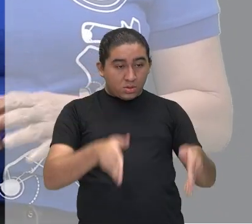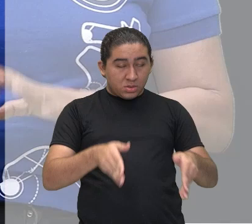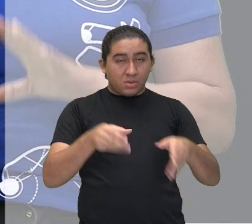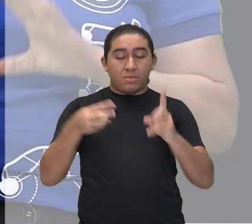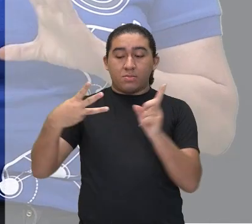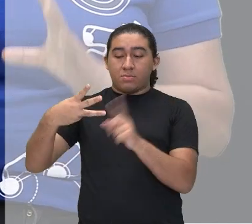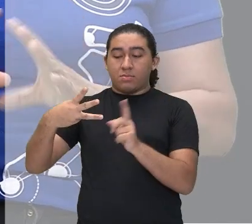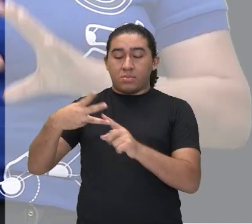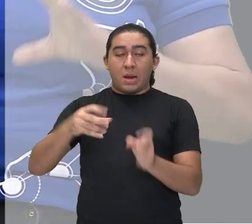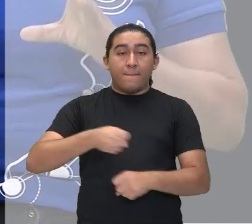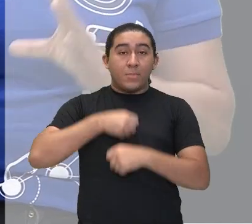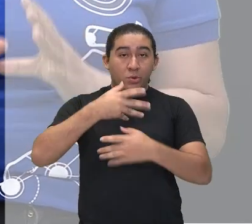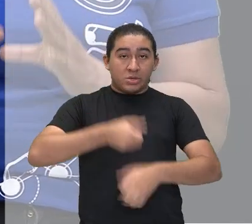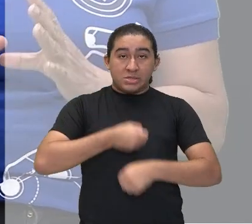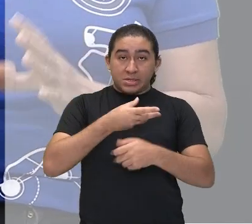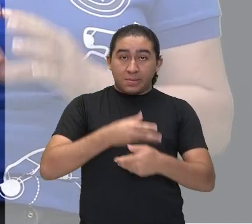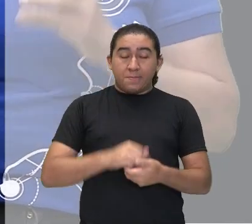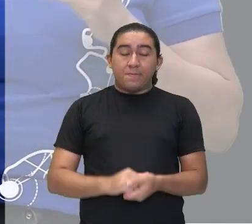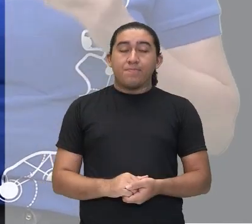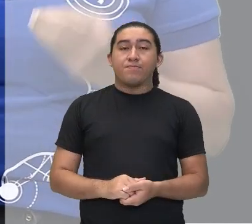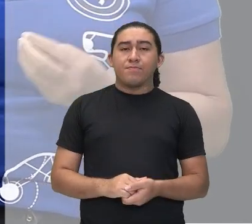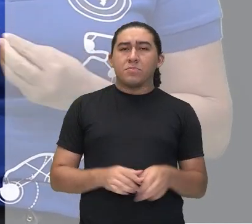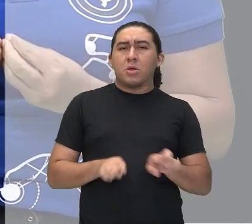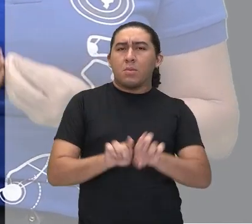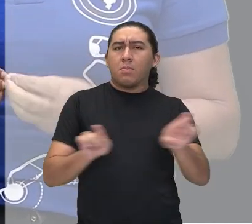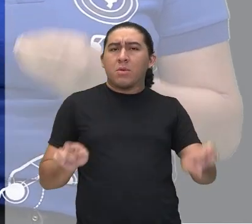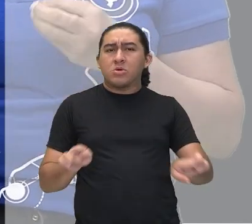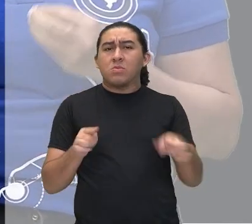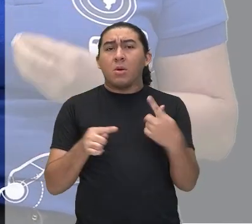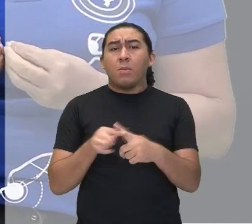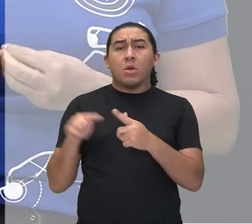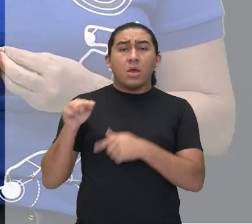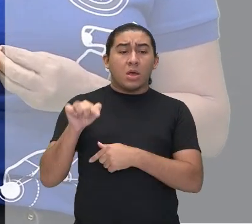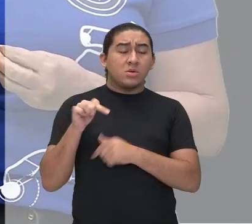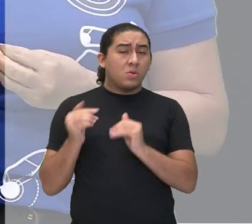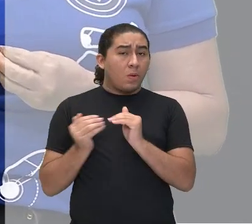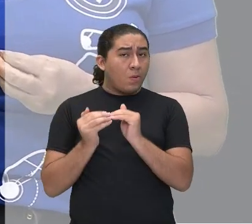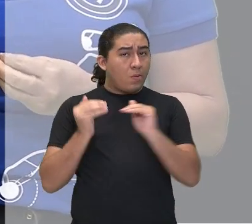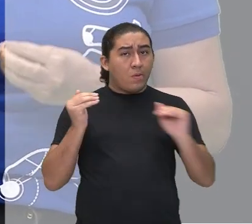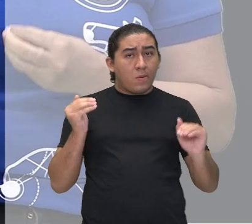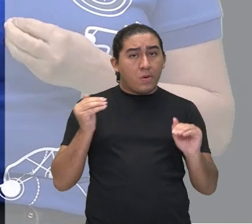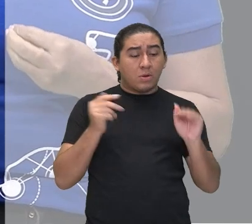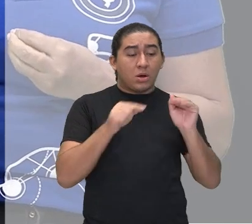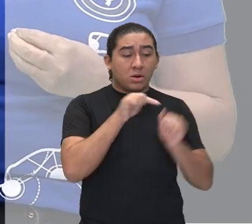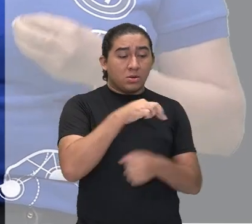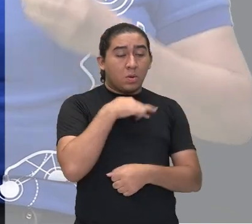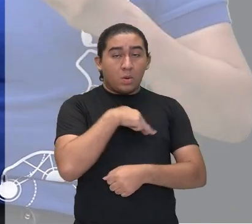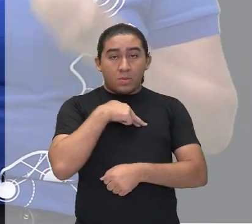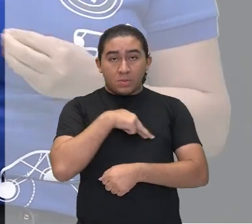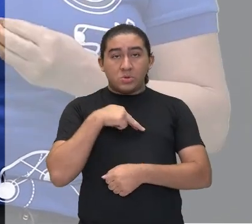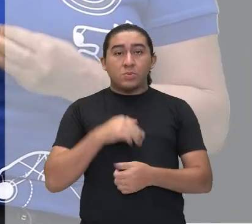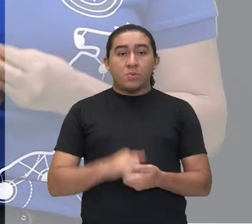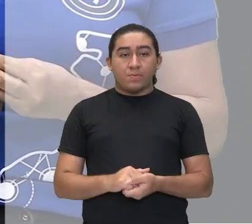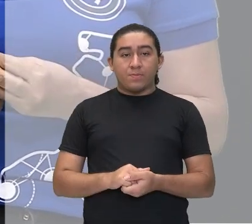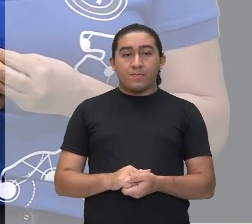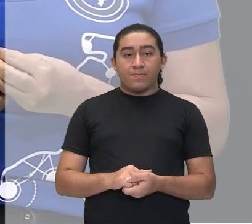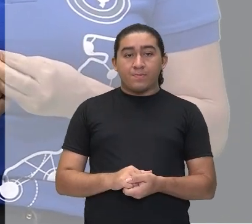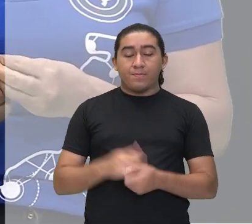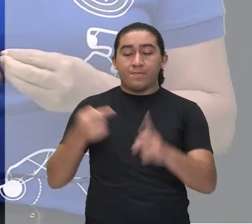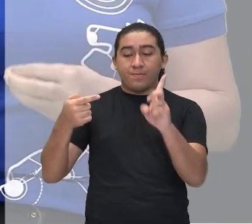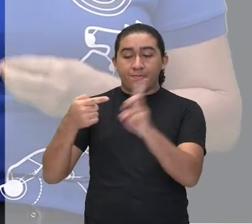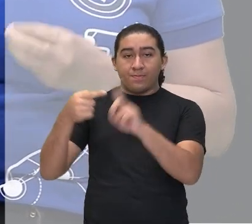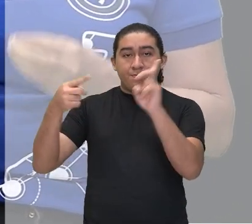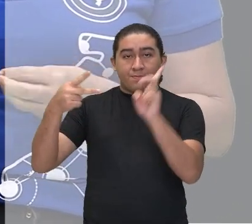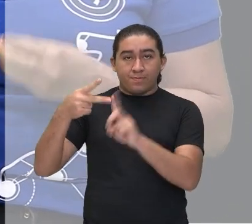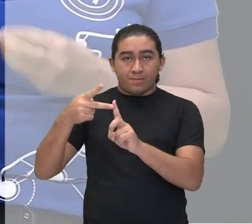poesia. Então, por que eles são contra o romantismo, né? Realismo e